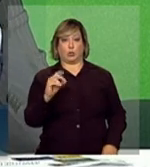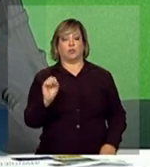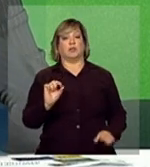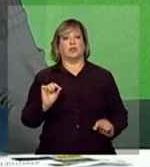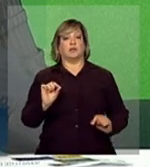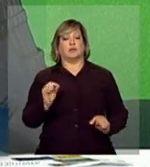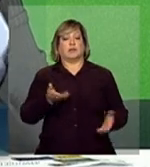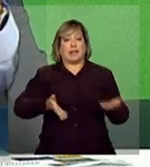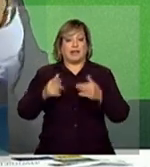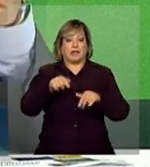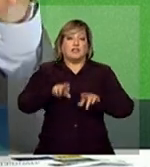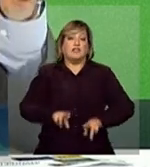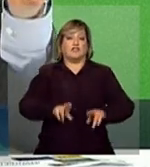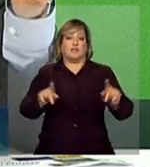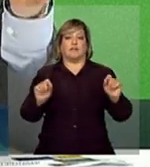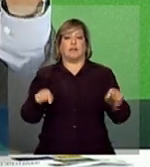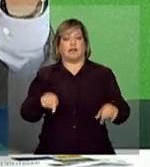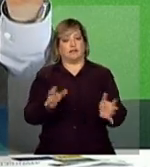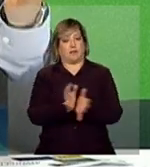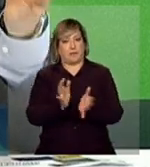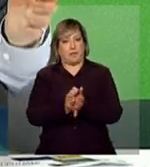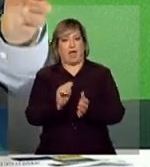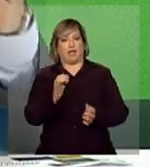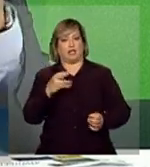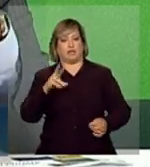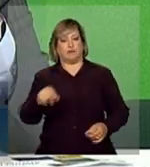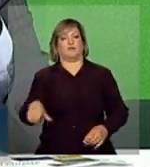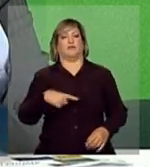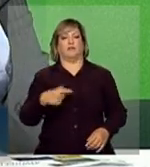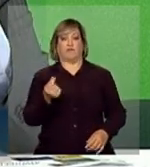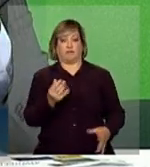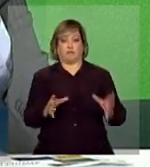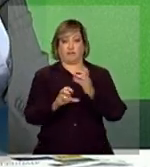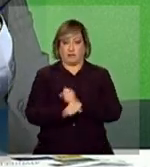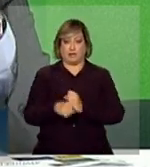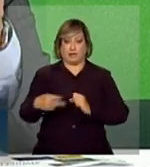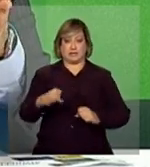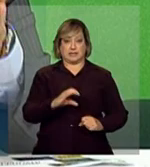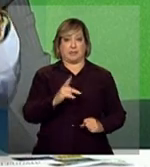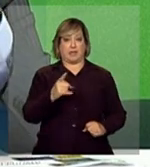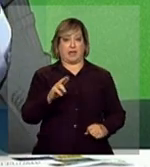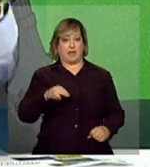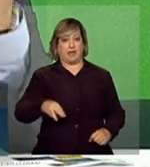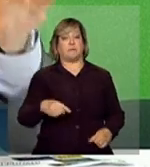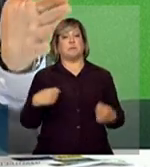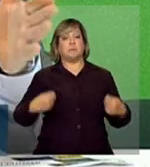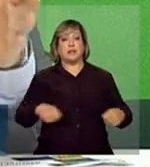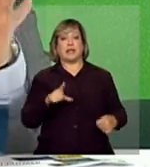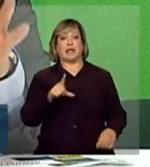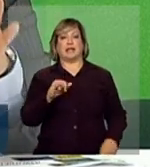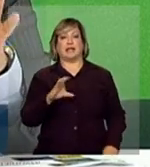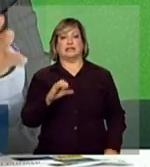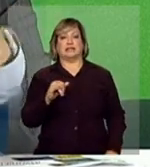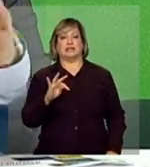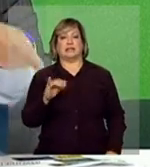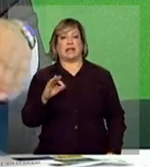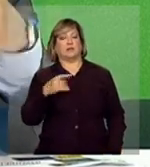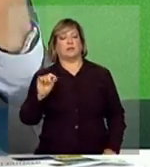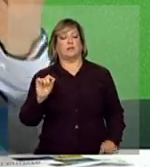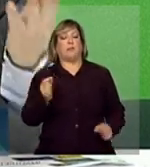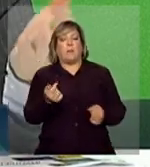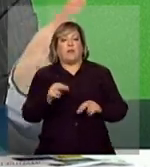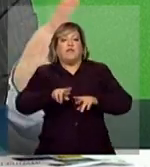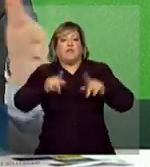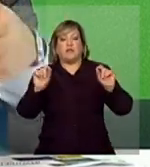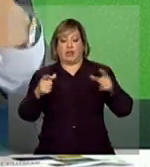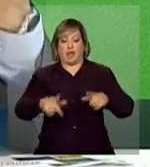diferenciada. Faz parte do ativo financeiro da CPRM e precisam ser licitadas de uma maneira um pouco diferente das áreas que nós